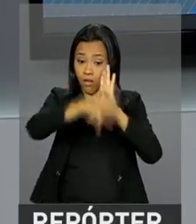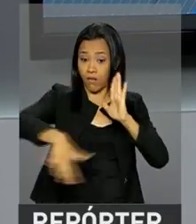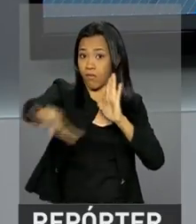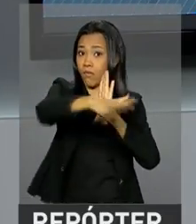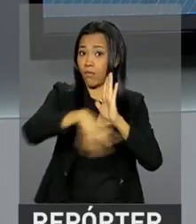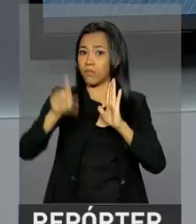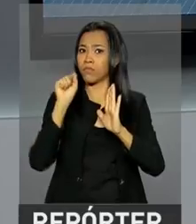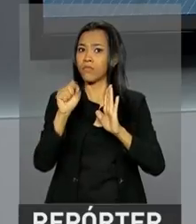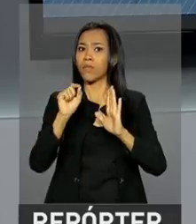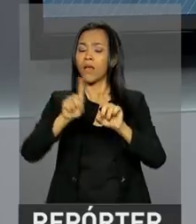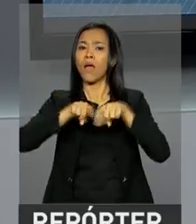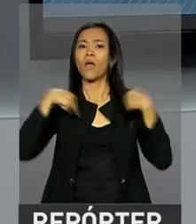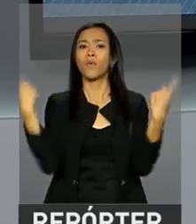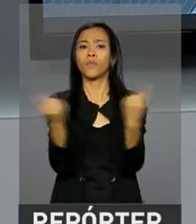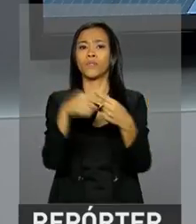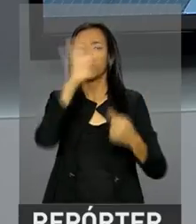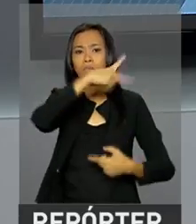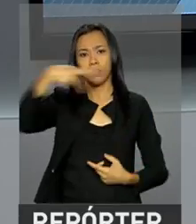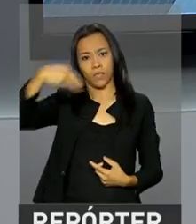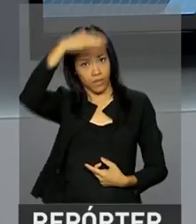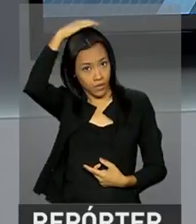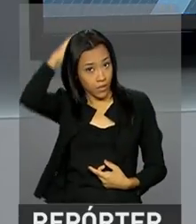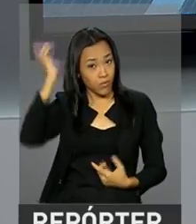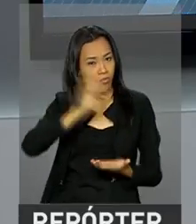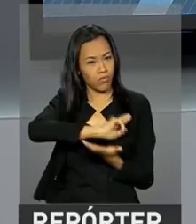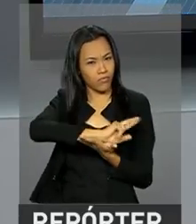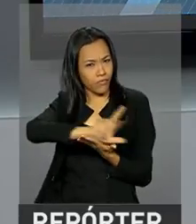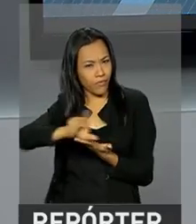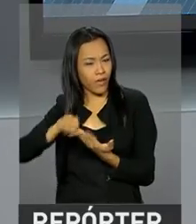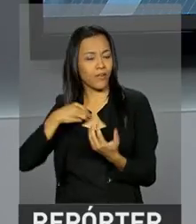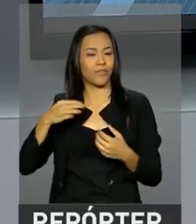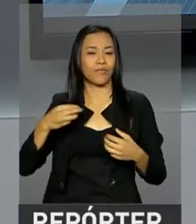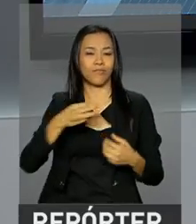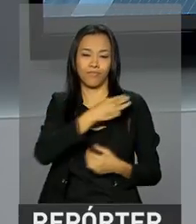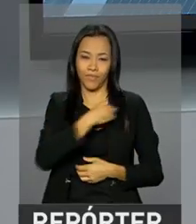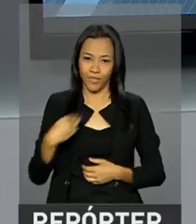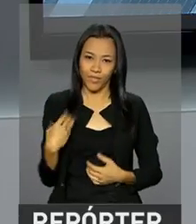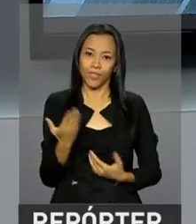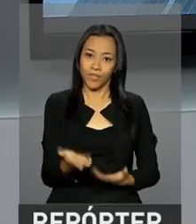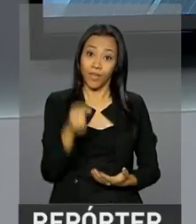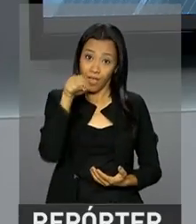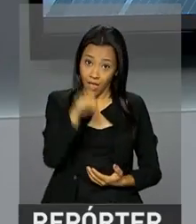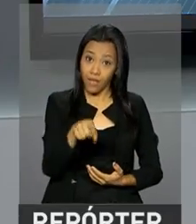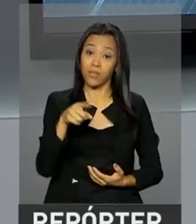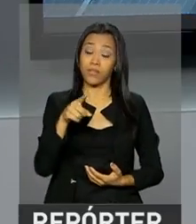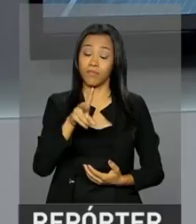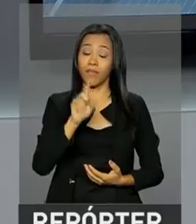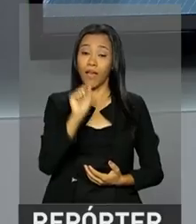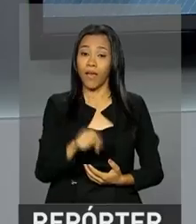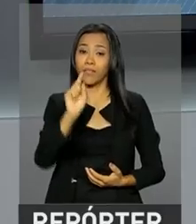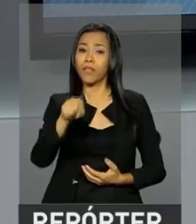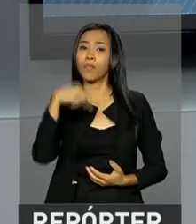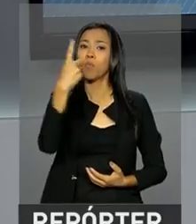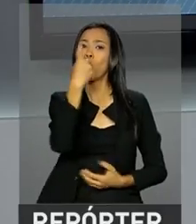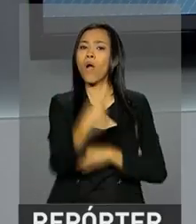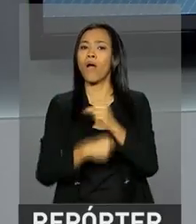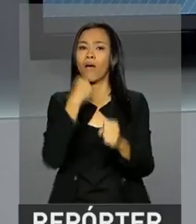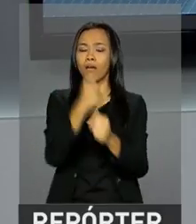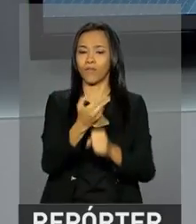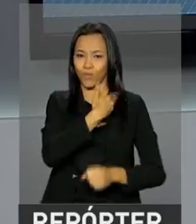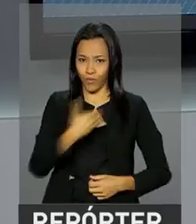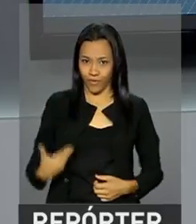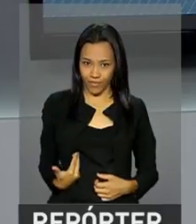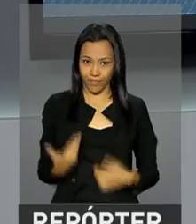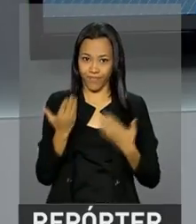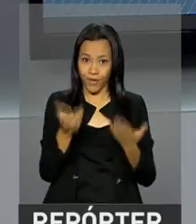Palácio do Planalto, a reunião do presidente Michel Temer com a equipe ministerial. Reunião essa que acontece após um ano do início do